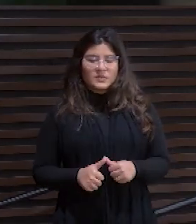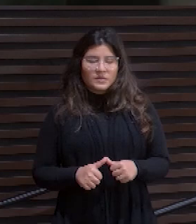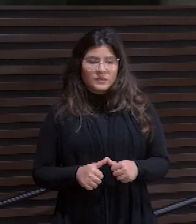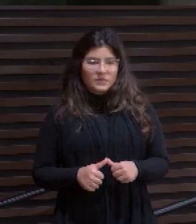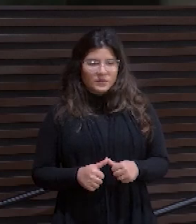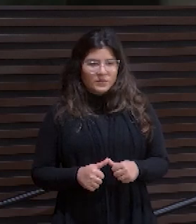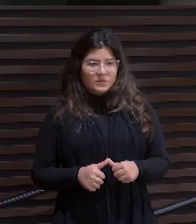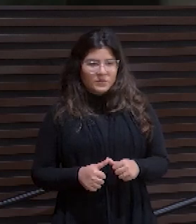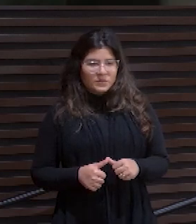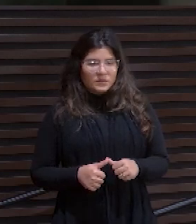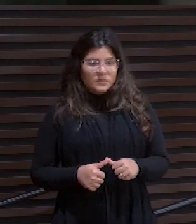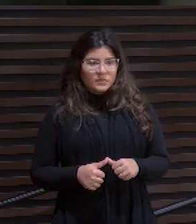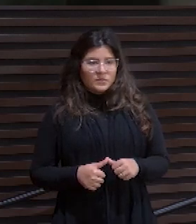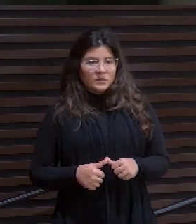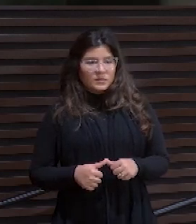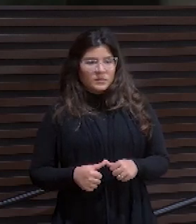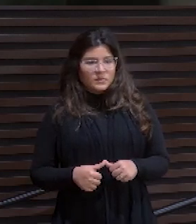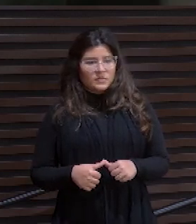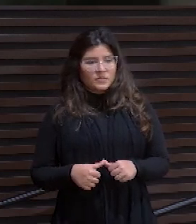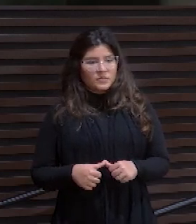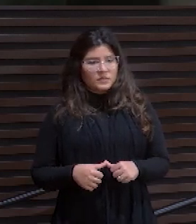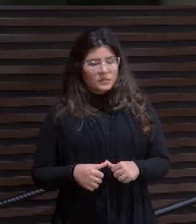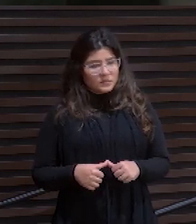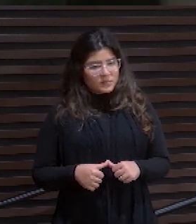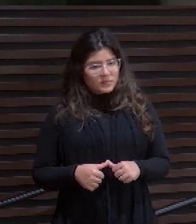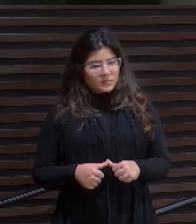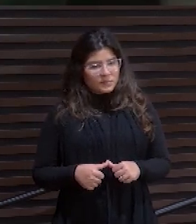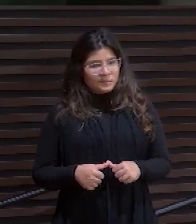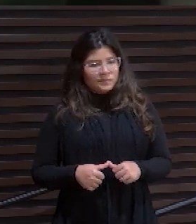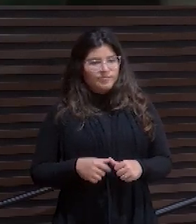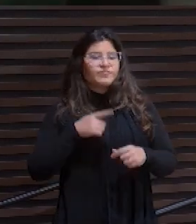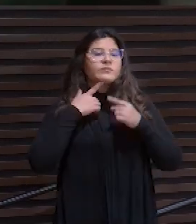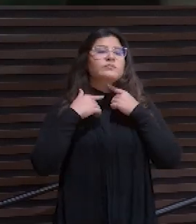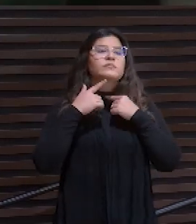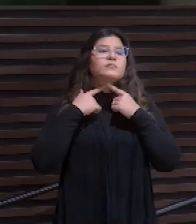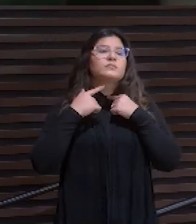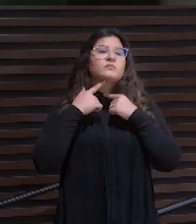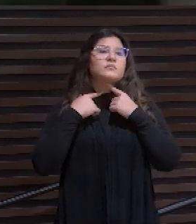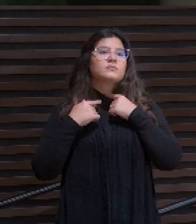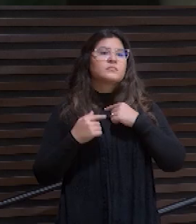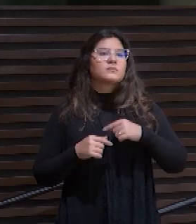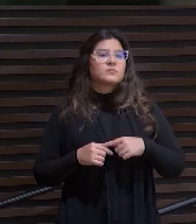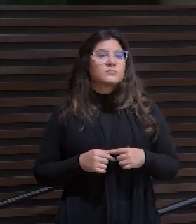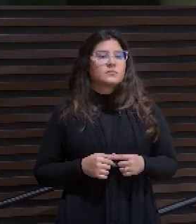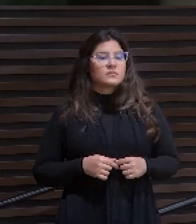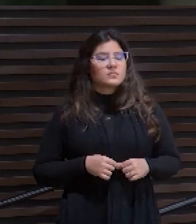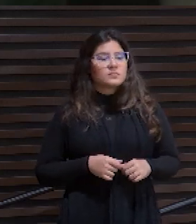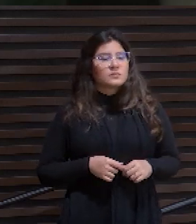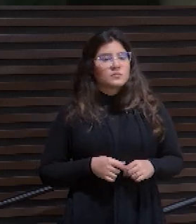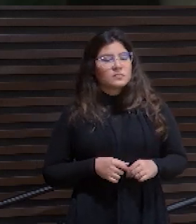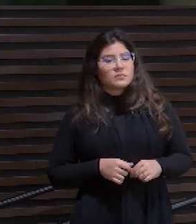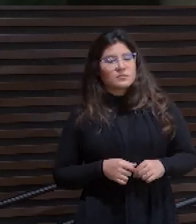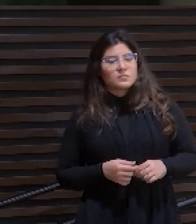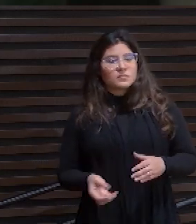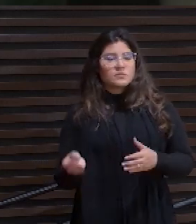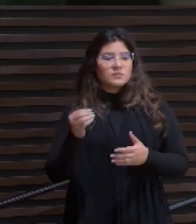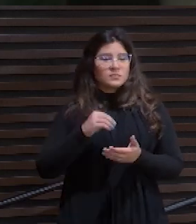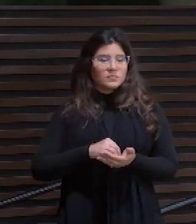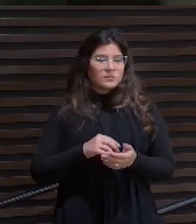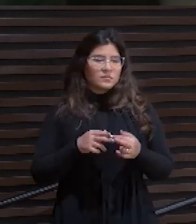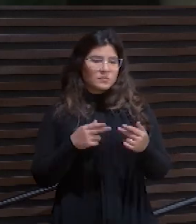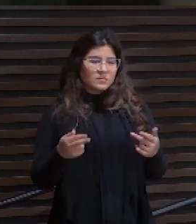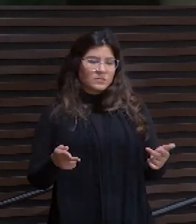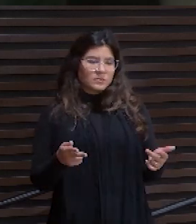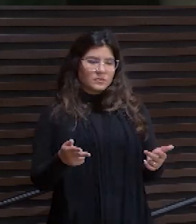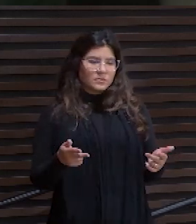tentação de ser colocado coisas extrabíblicas ou até judaizantes dentro do Evangelho